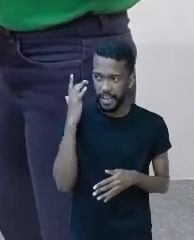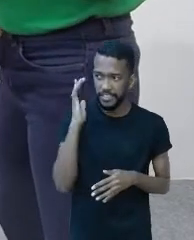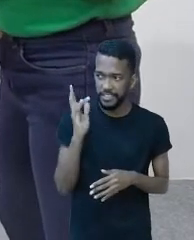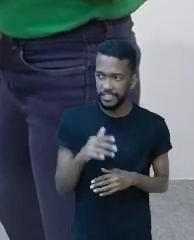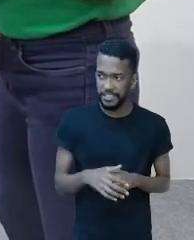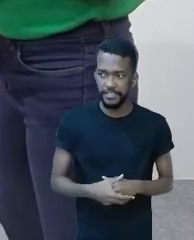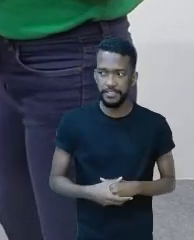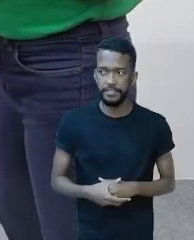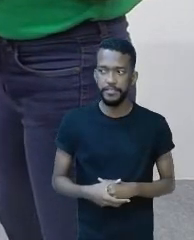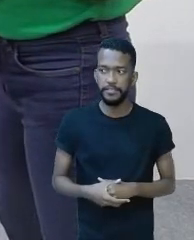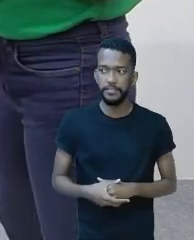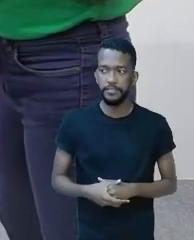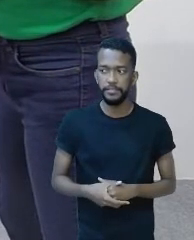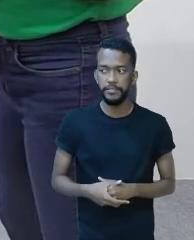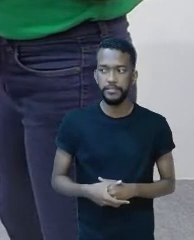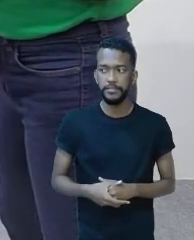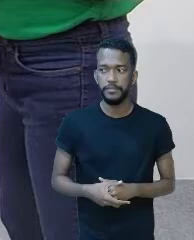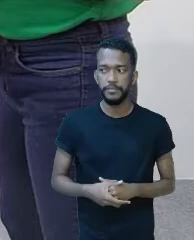mexer.